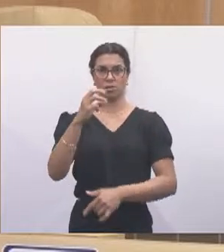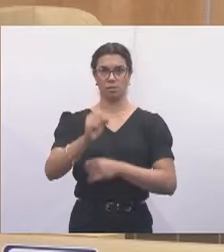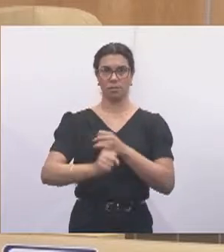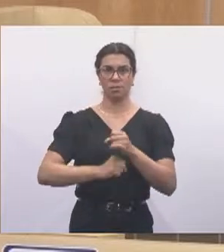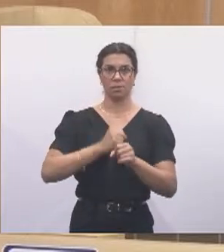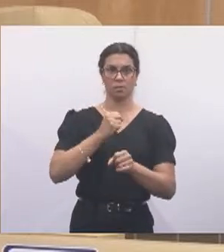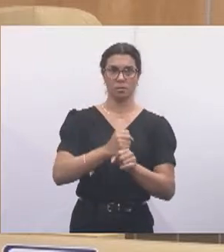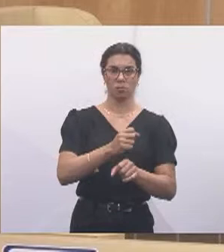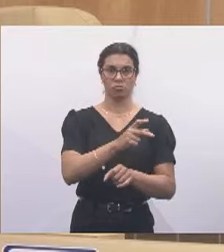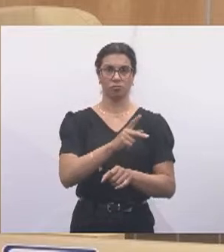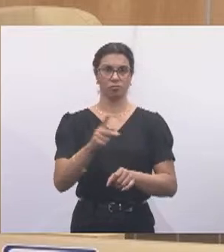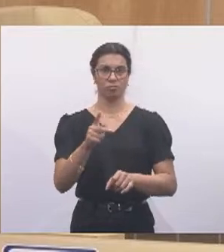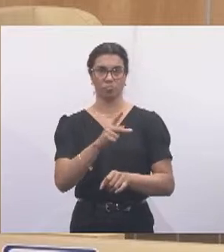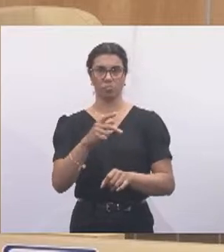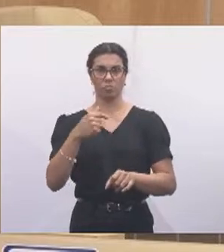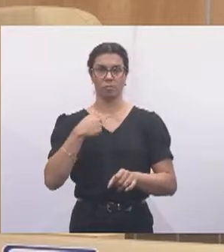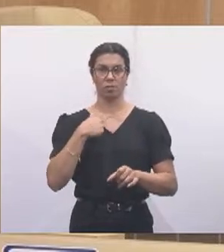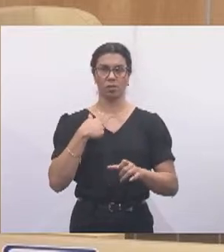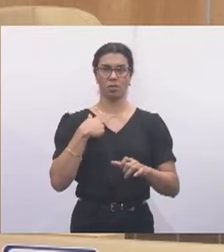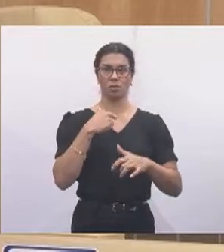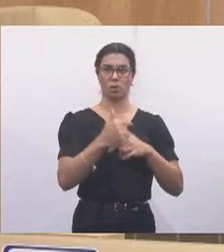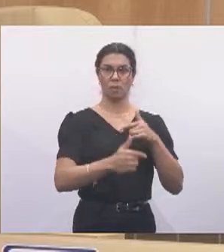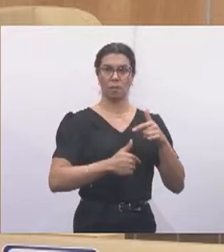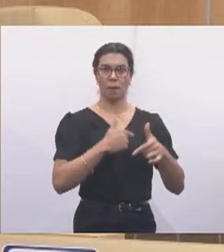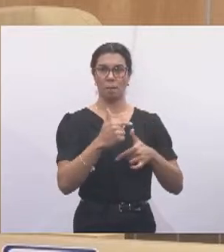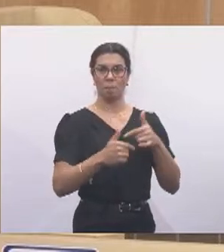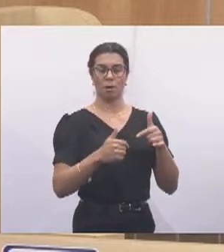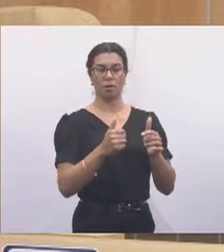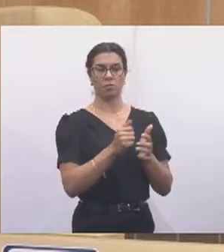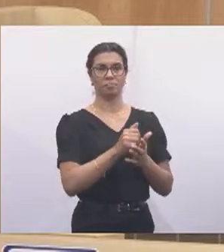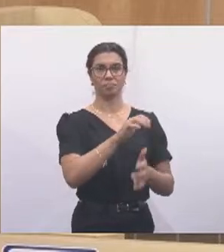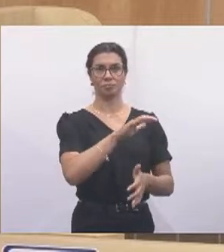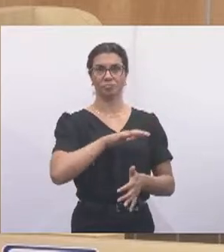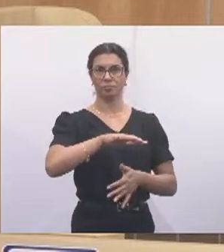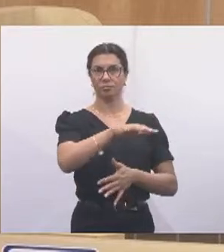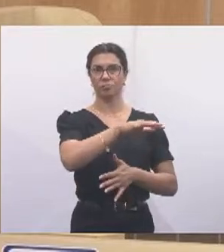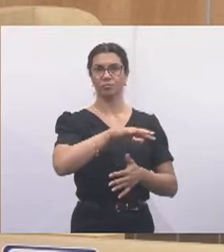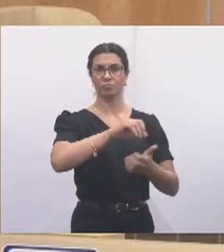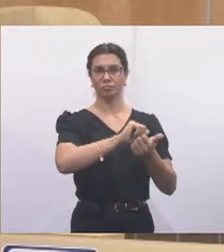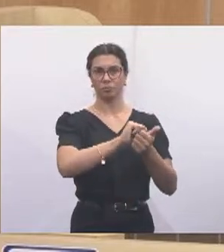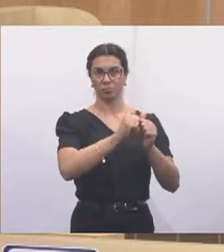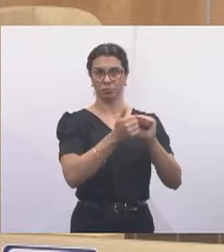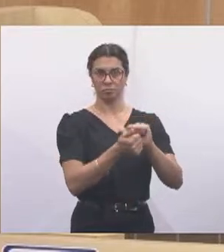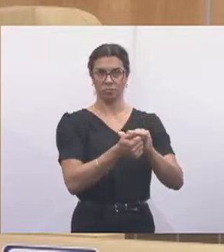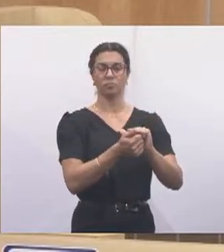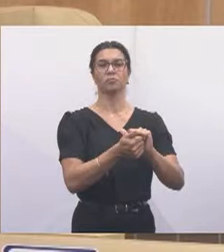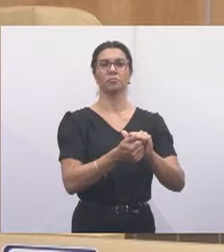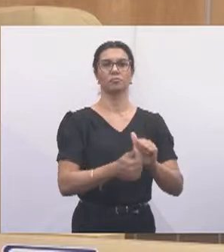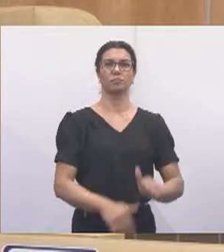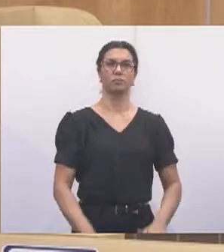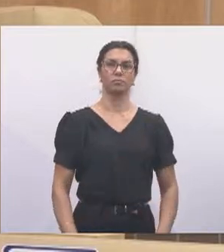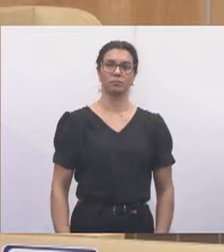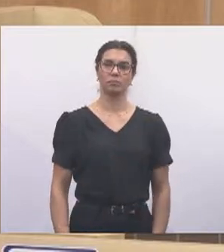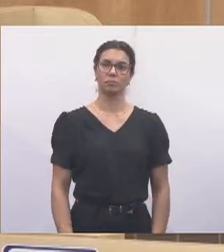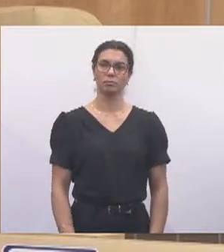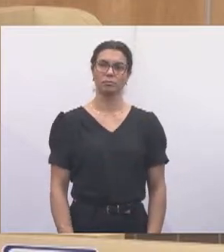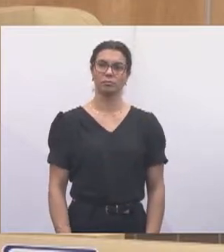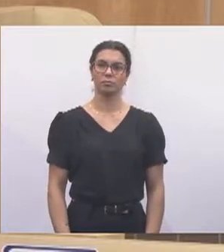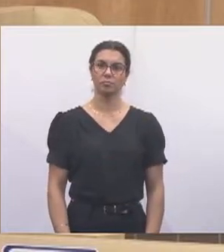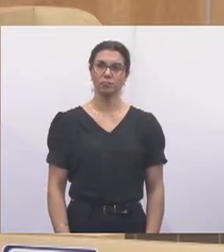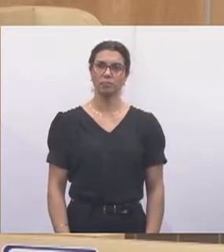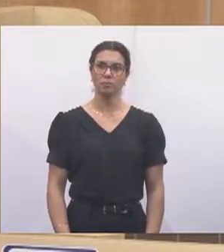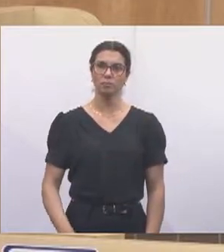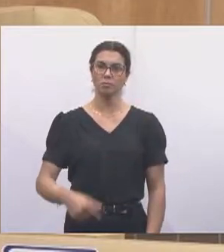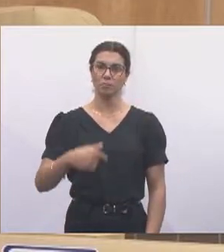20 anos numa entidade que em Jacareí que trabalha com esporte, nutrição, qualidade de vida, enfim, fazendo gestão de projetos.